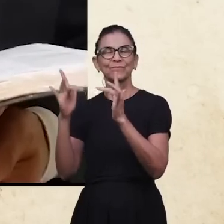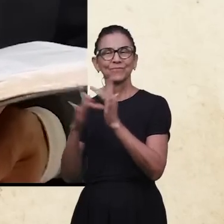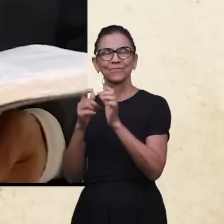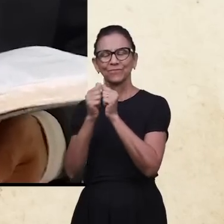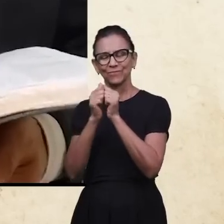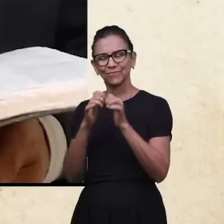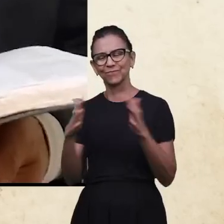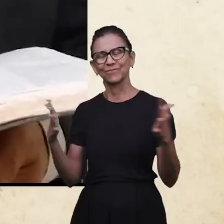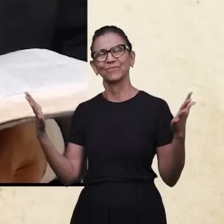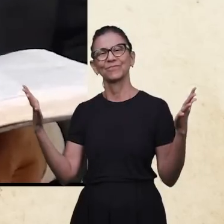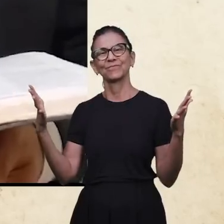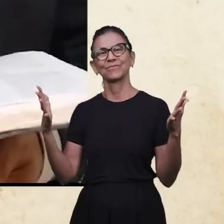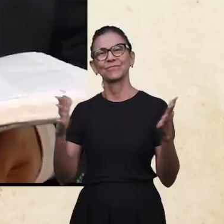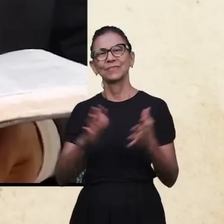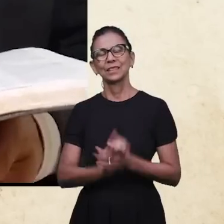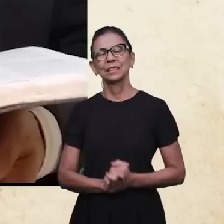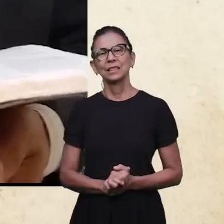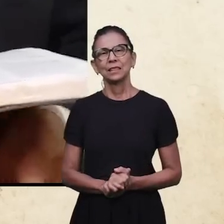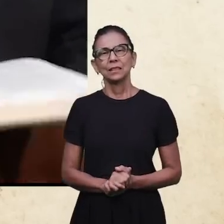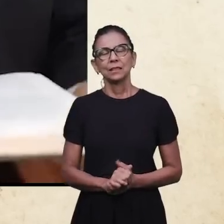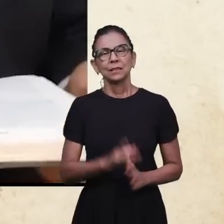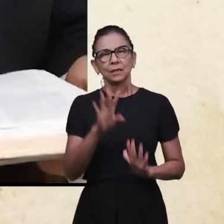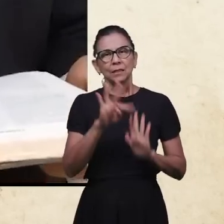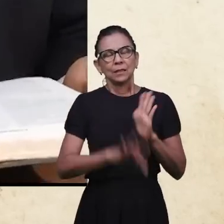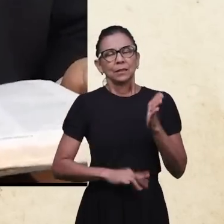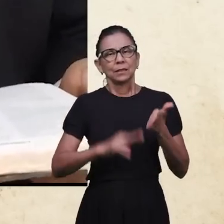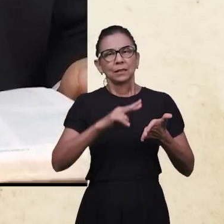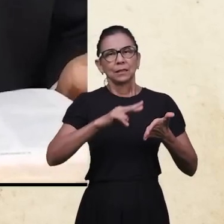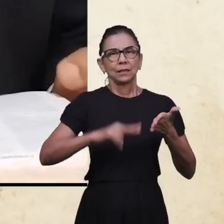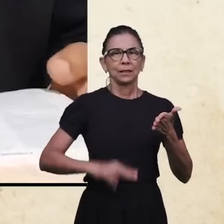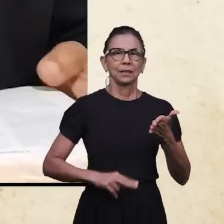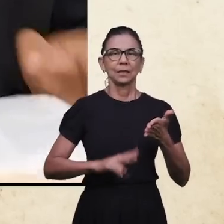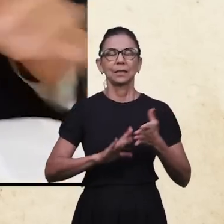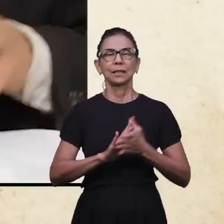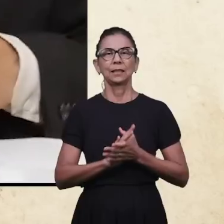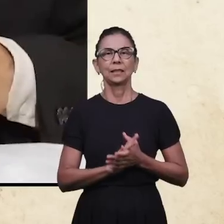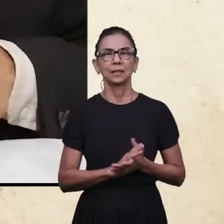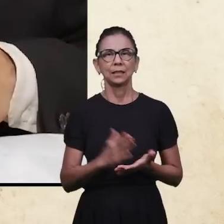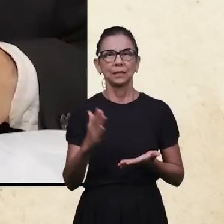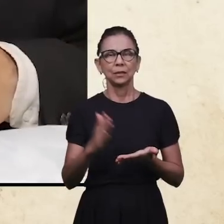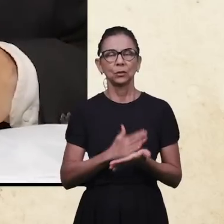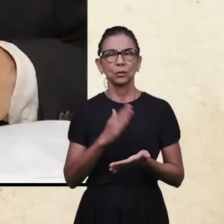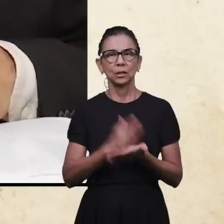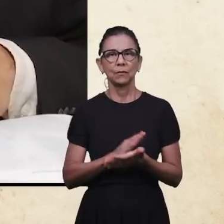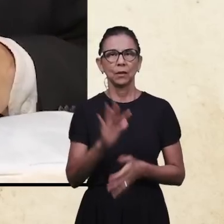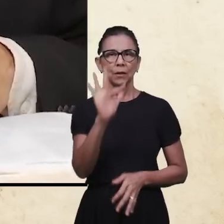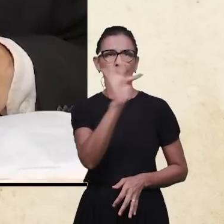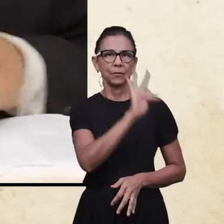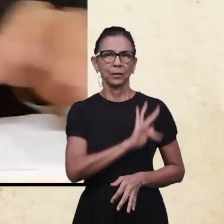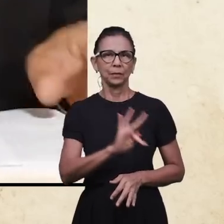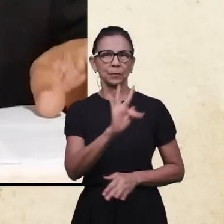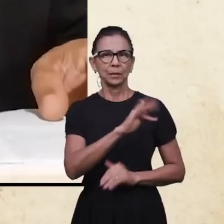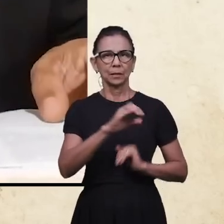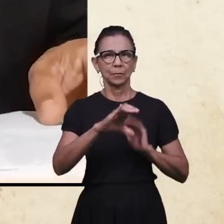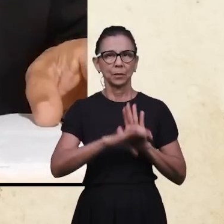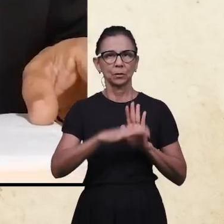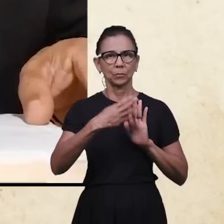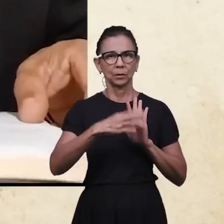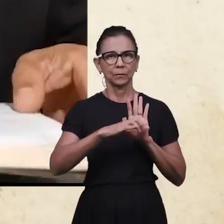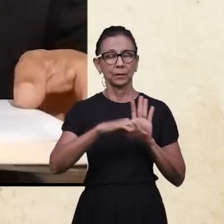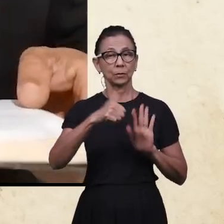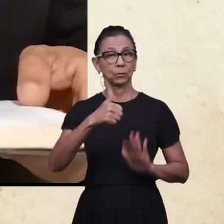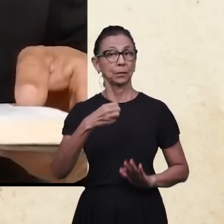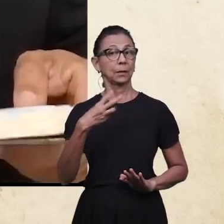volta gloriosa do Senhor Jesus. Nós leremos um texto em Filipenses 4,